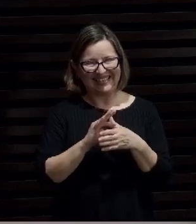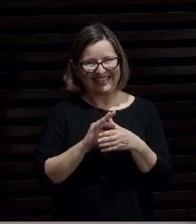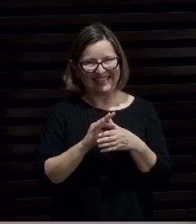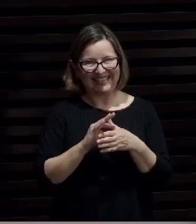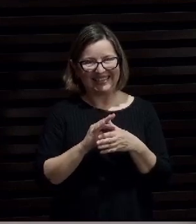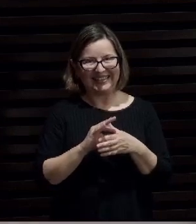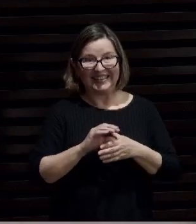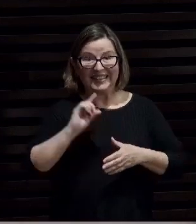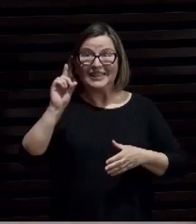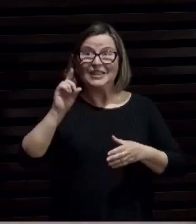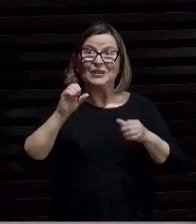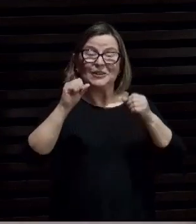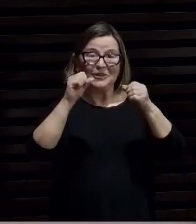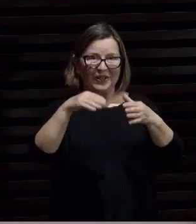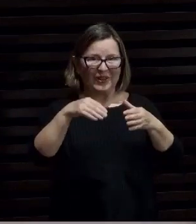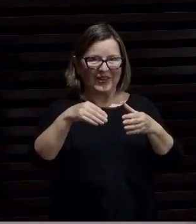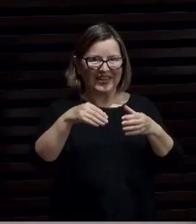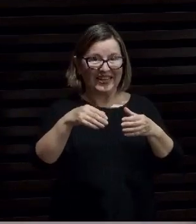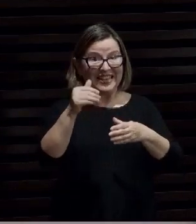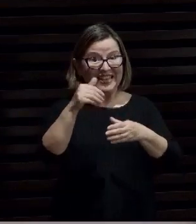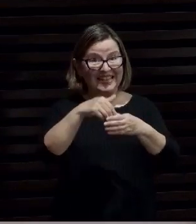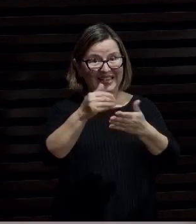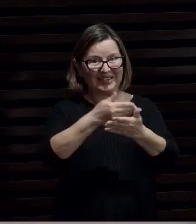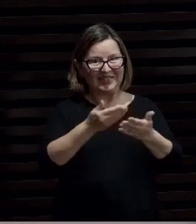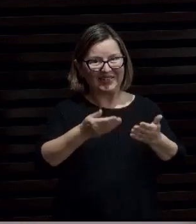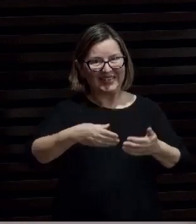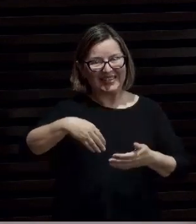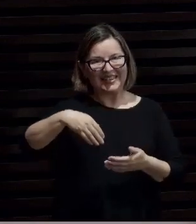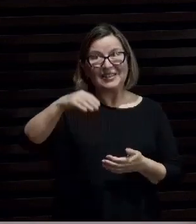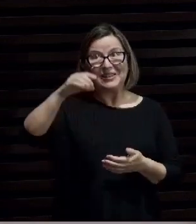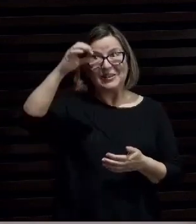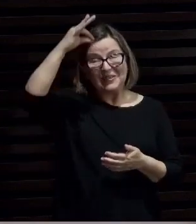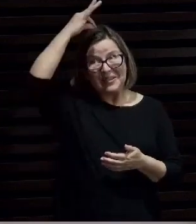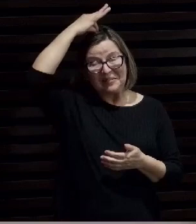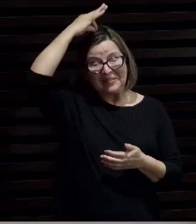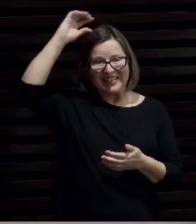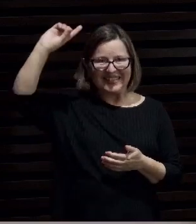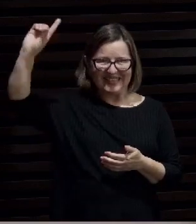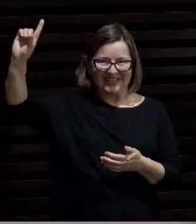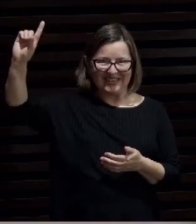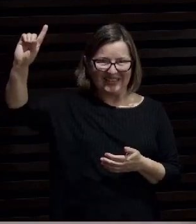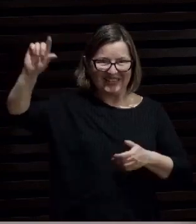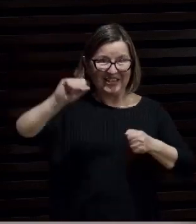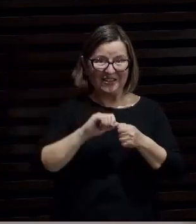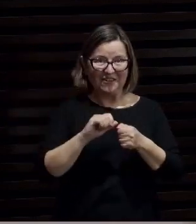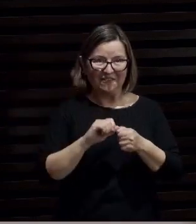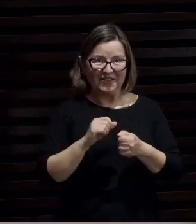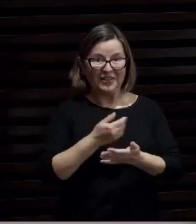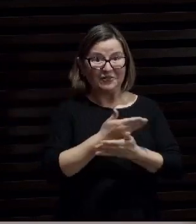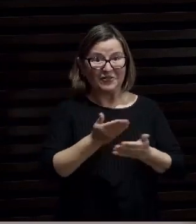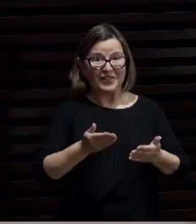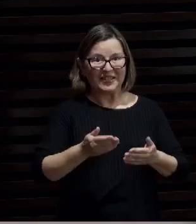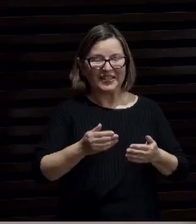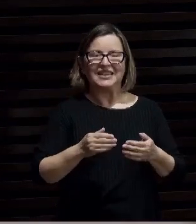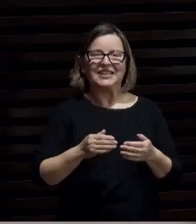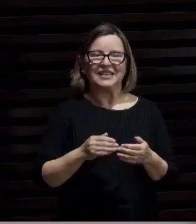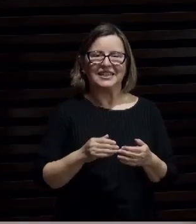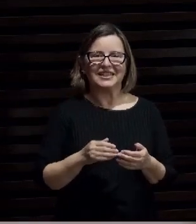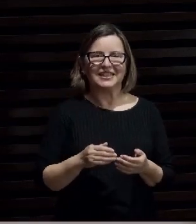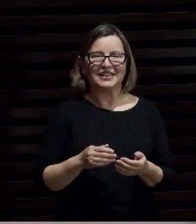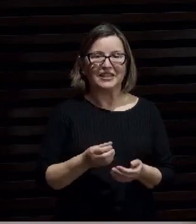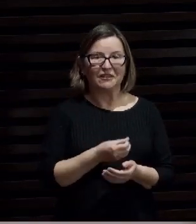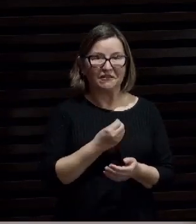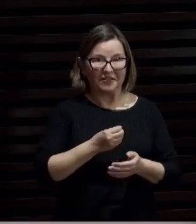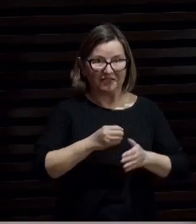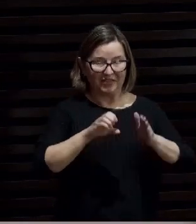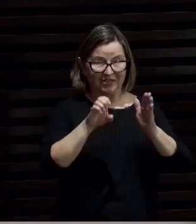porei dentro de vós o meu espírito com E maiúsculo. E então eu farei com que vocês andeis nos meus estatutos, guardeis os meus juízos